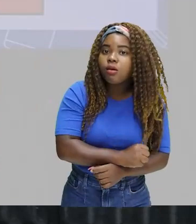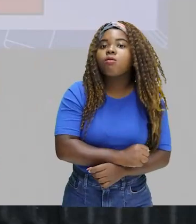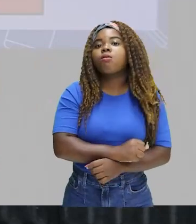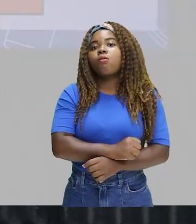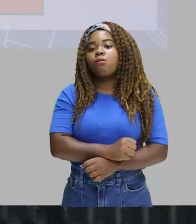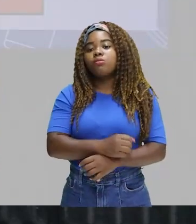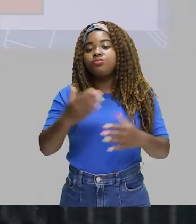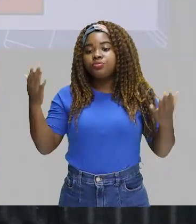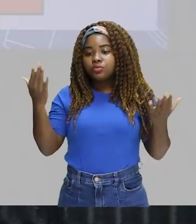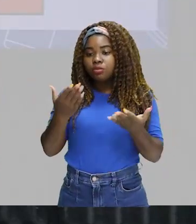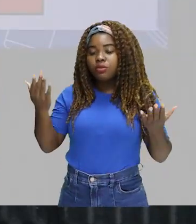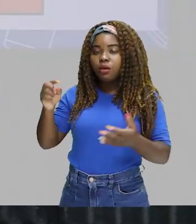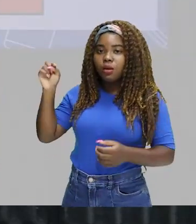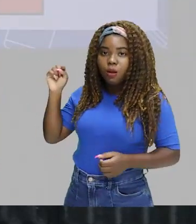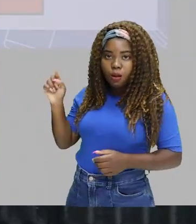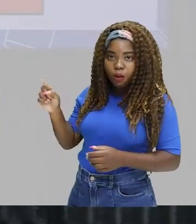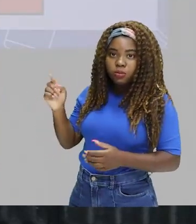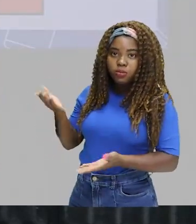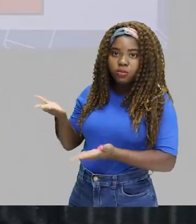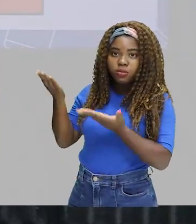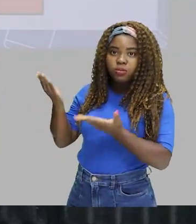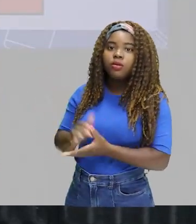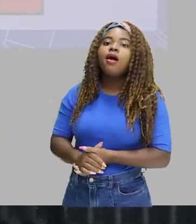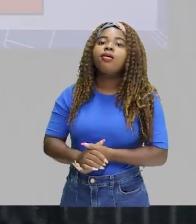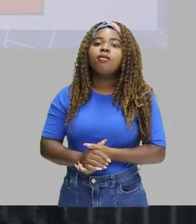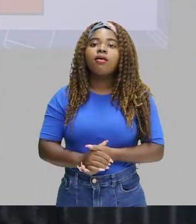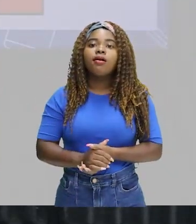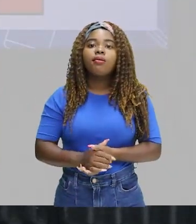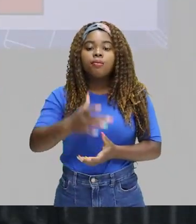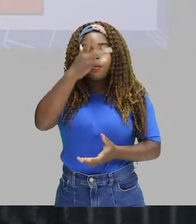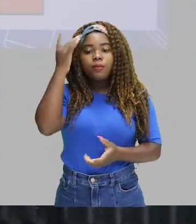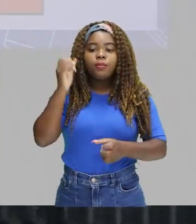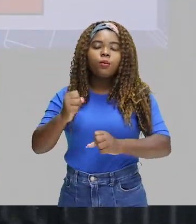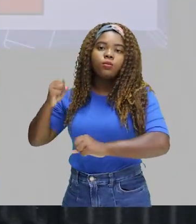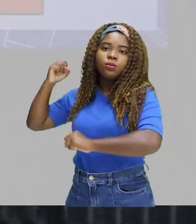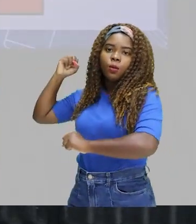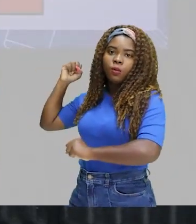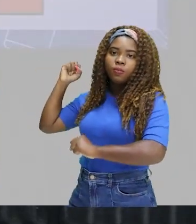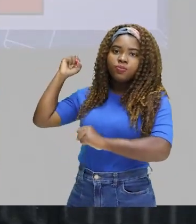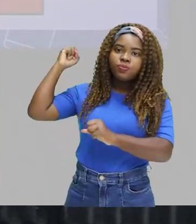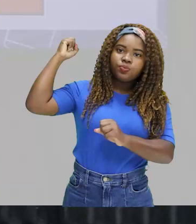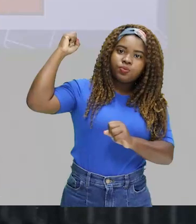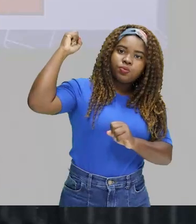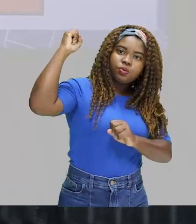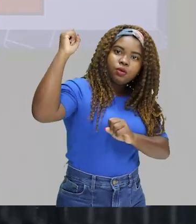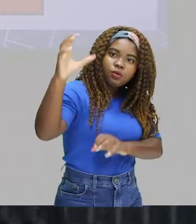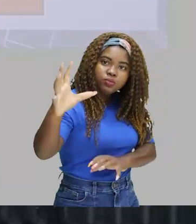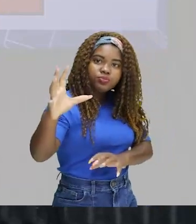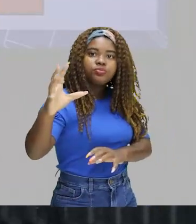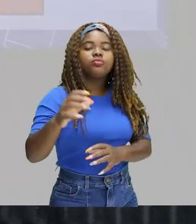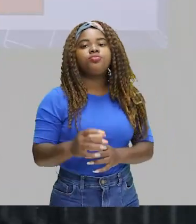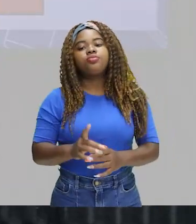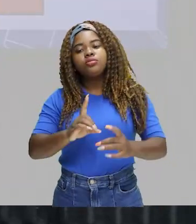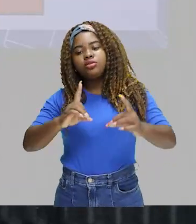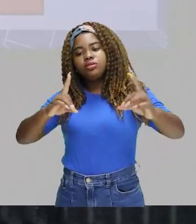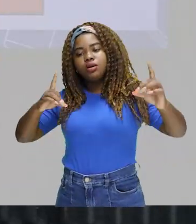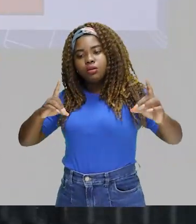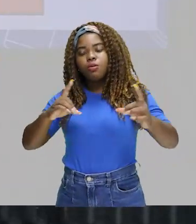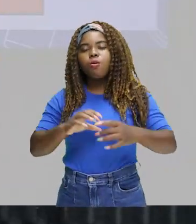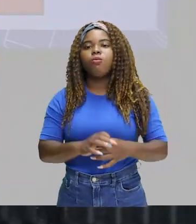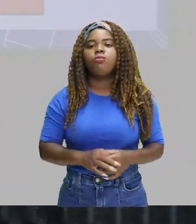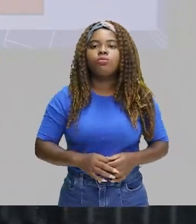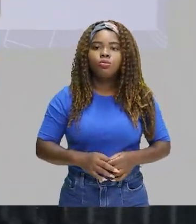lançamentos, aqueles que conseguirem lançar ou arremessar o seu instrumento, o seu material o mais distante possível.